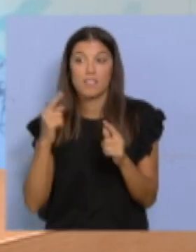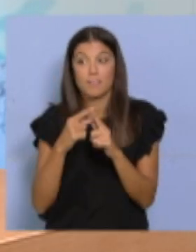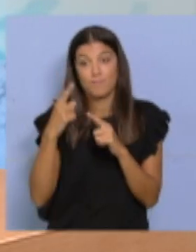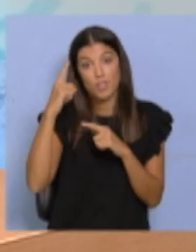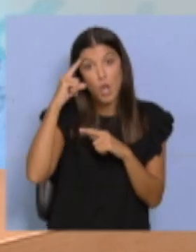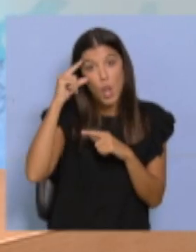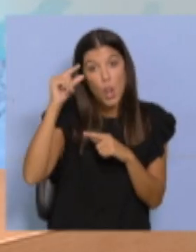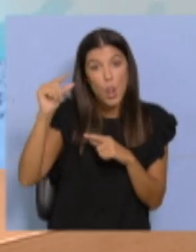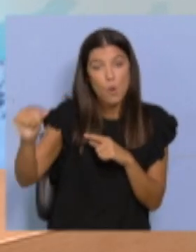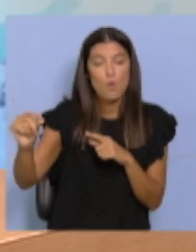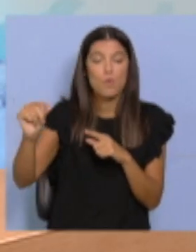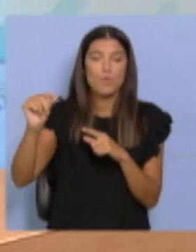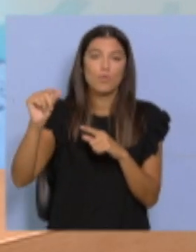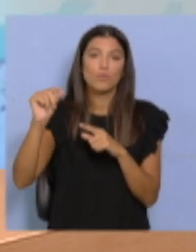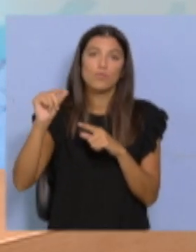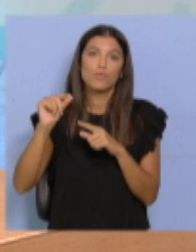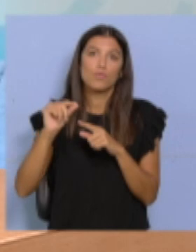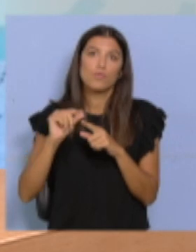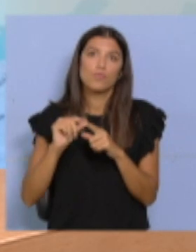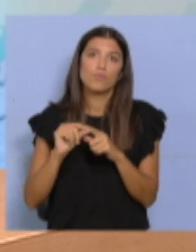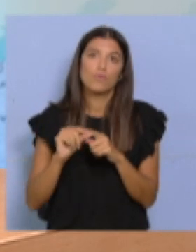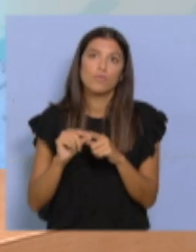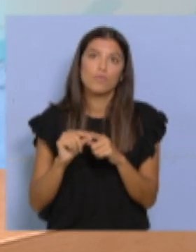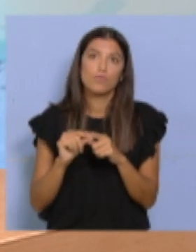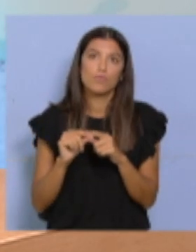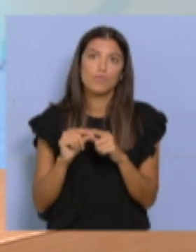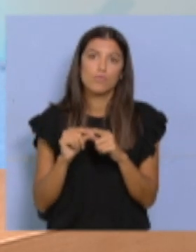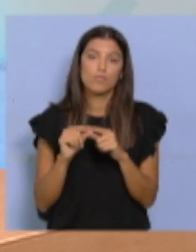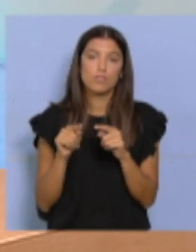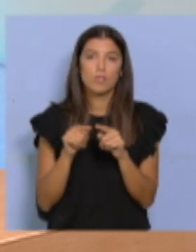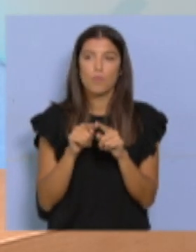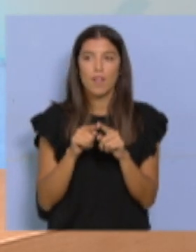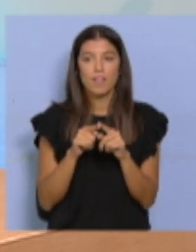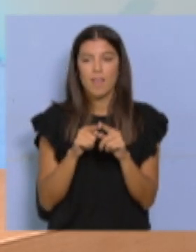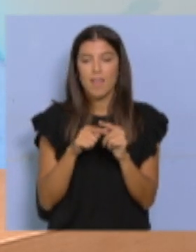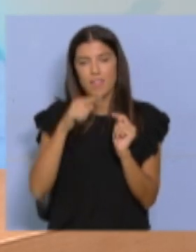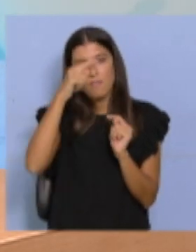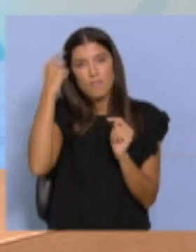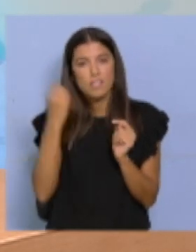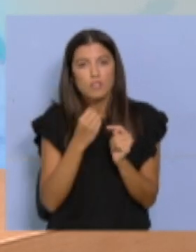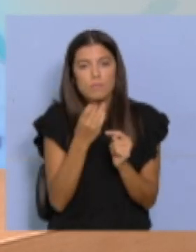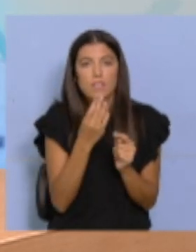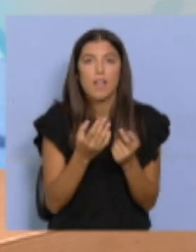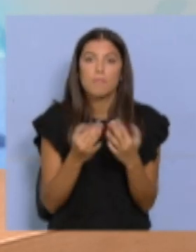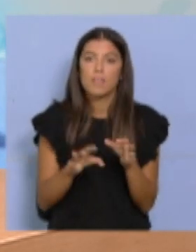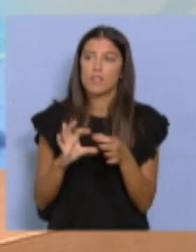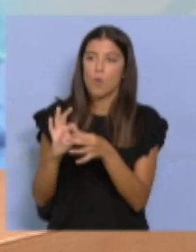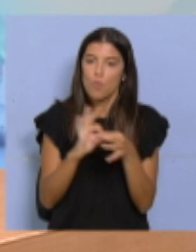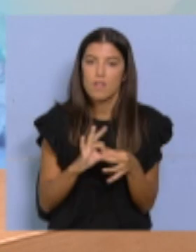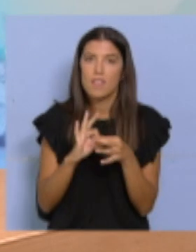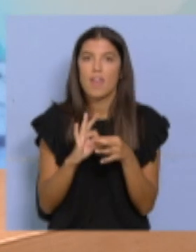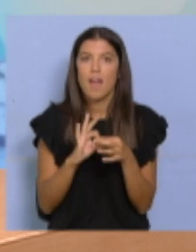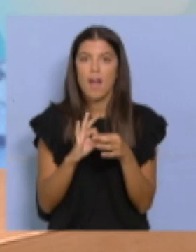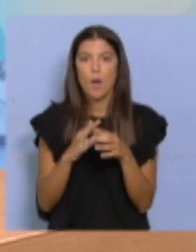nós podemos olhar como qualquer coisa impossível de transpor, mas a união, a capacidade de trabalhar